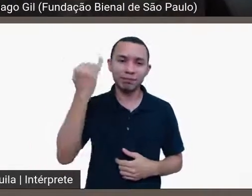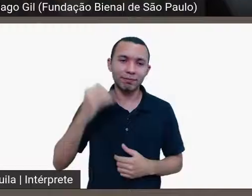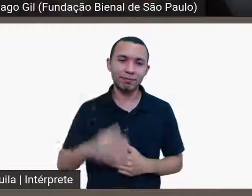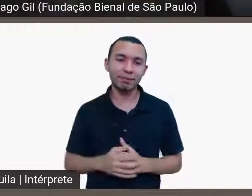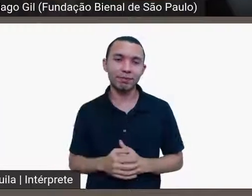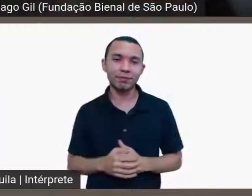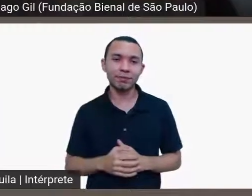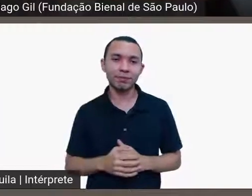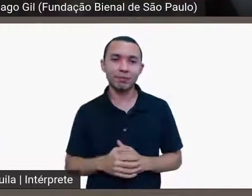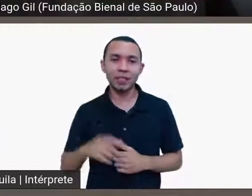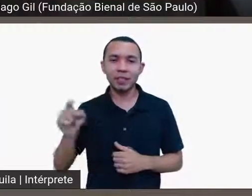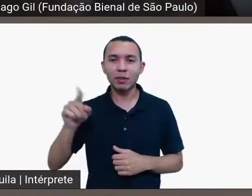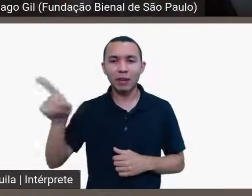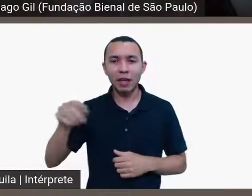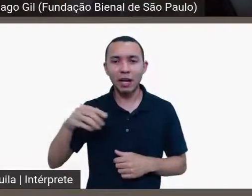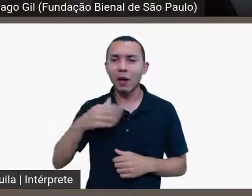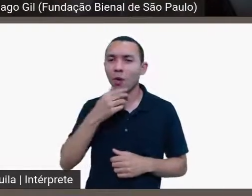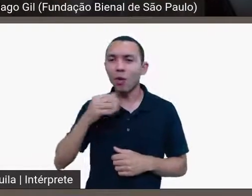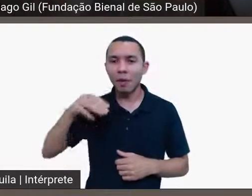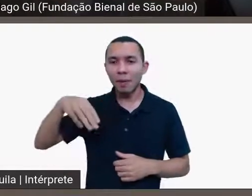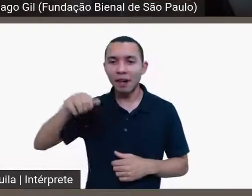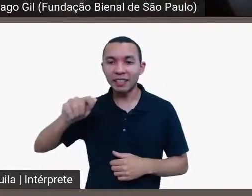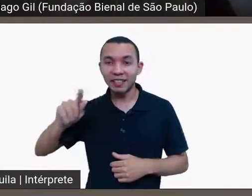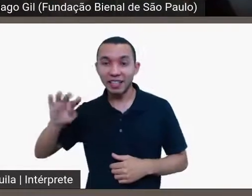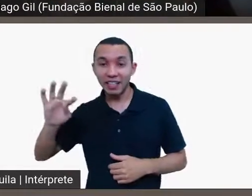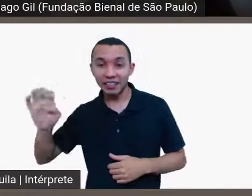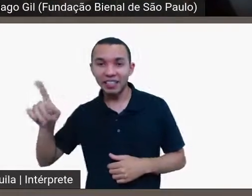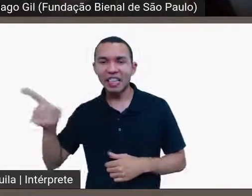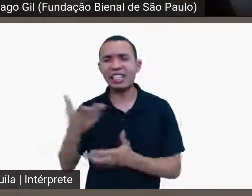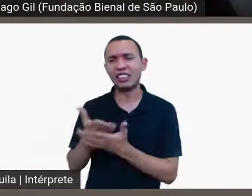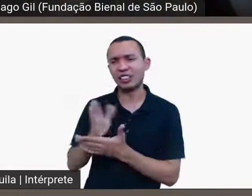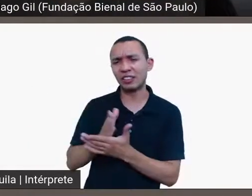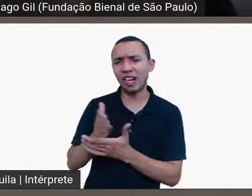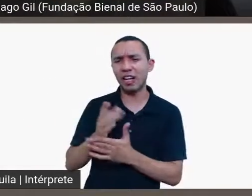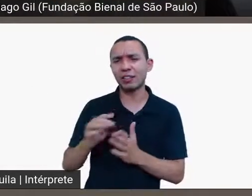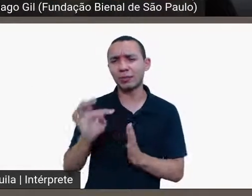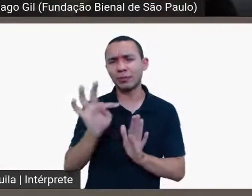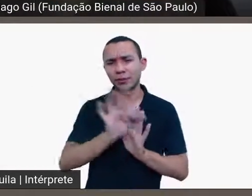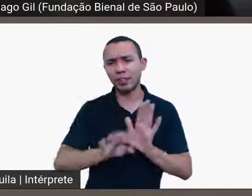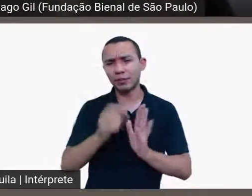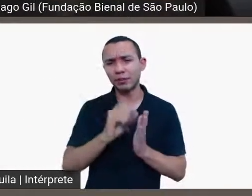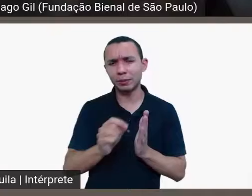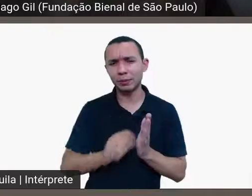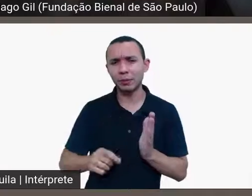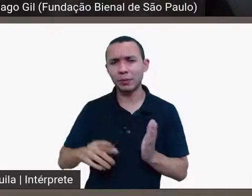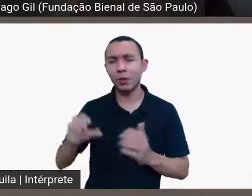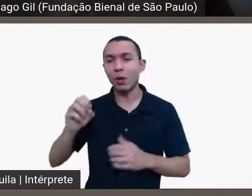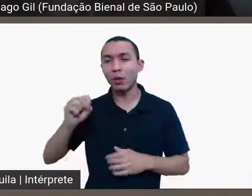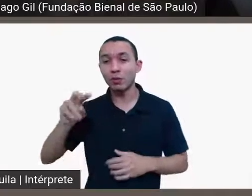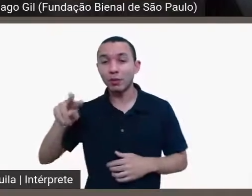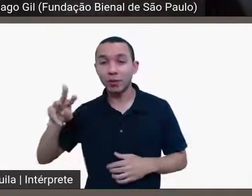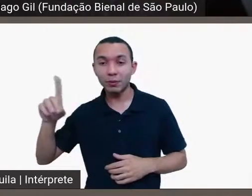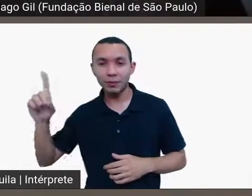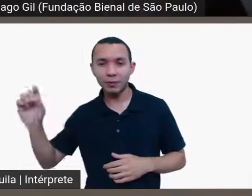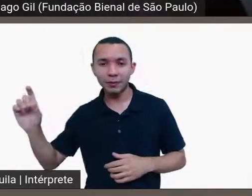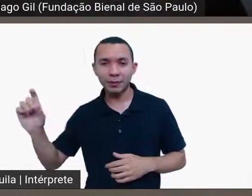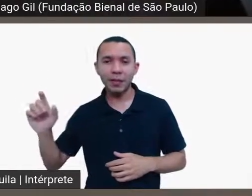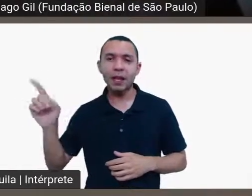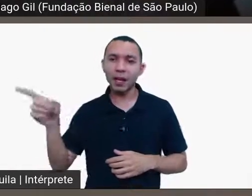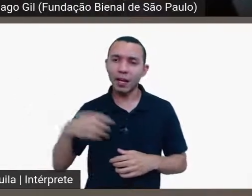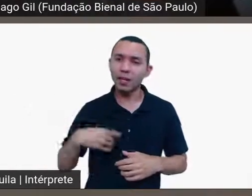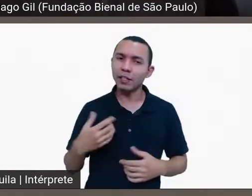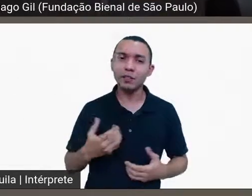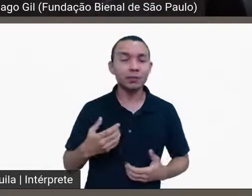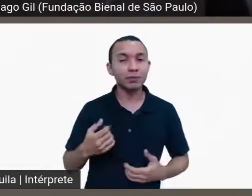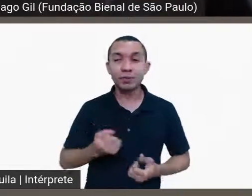Marinetti era um chato fazendo o manifesto, o outro era uma alegria. Era um grande gozador e era um